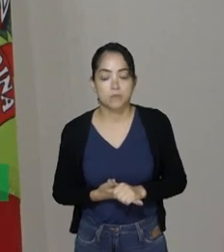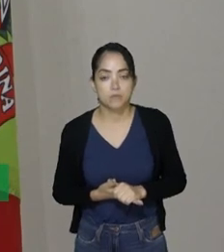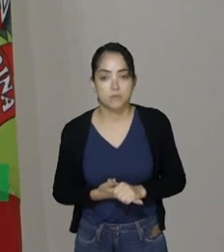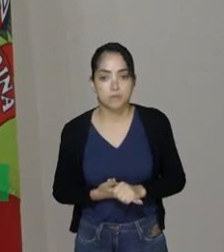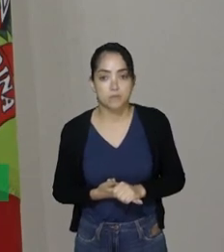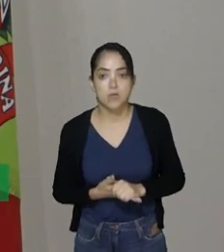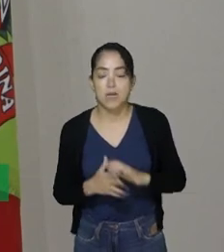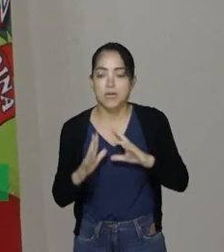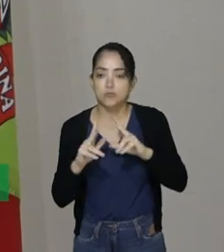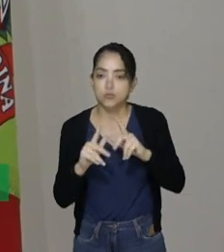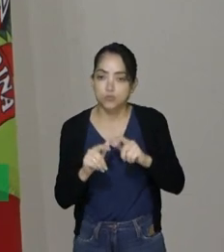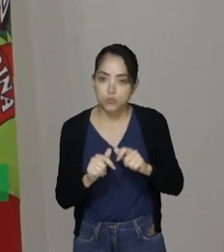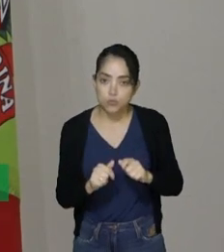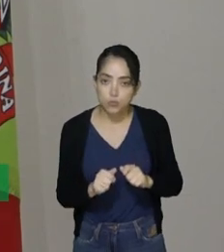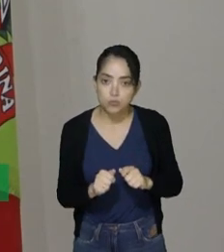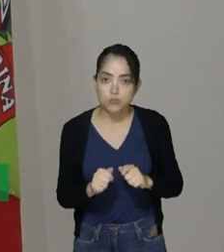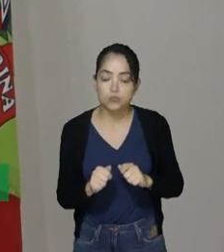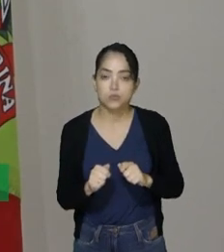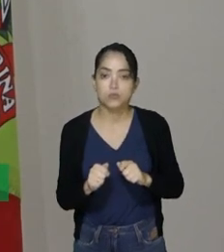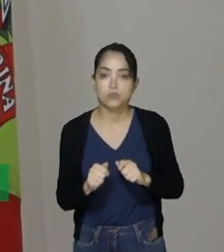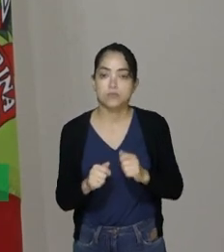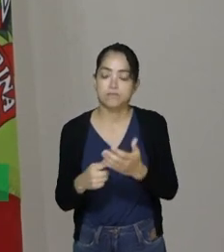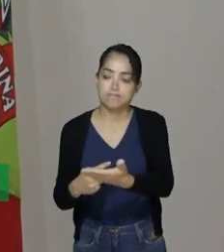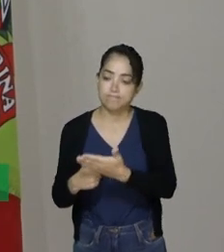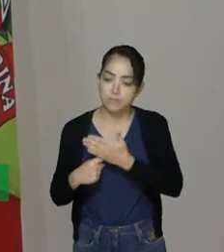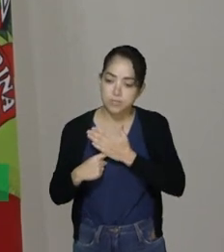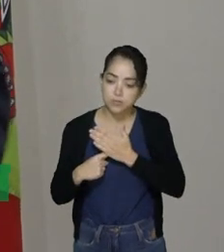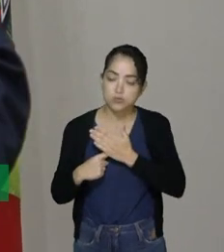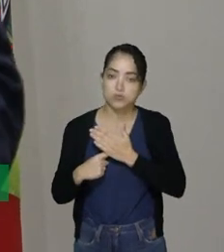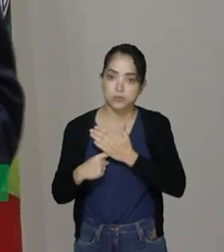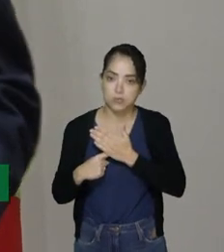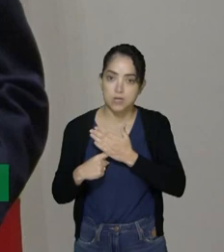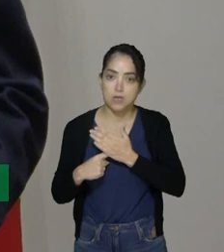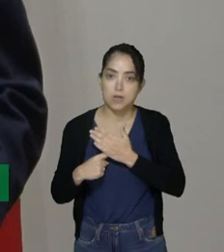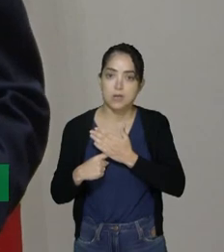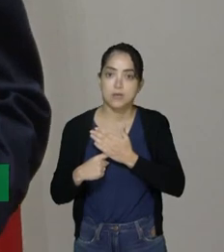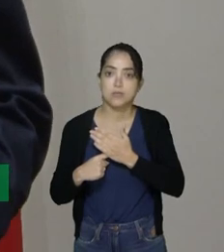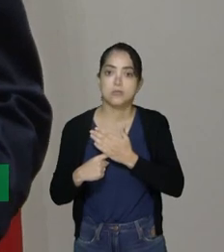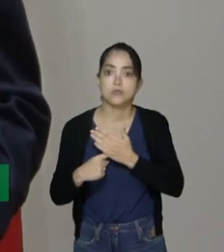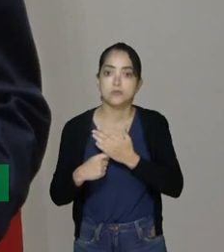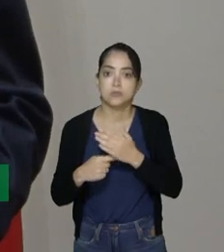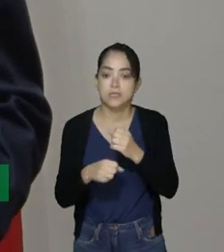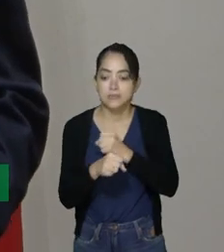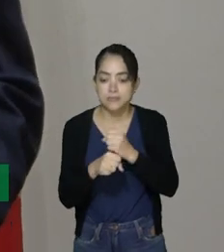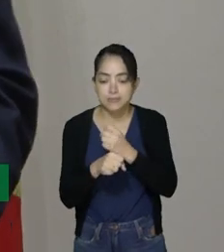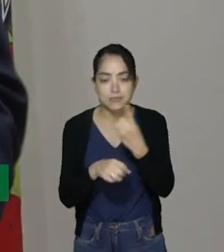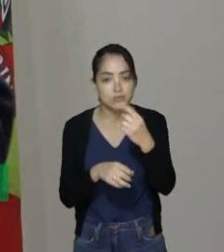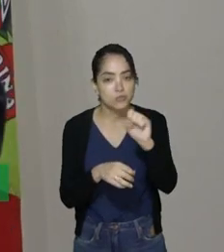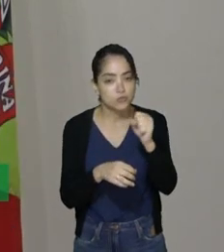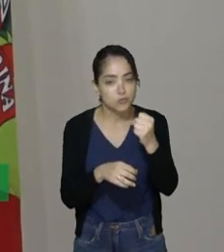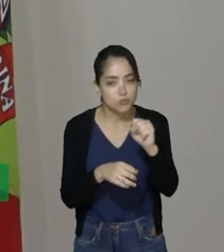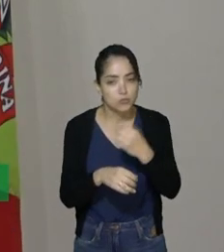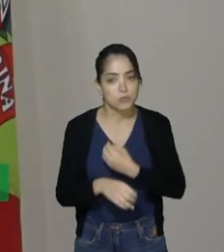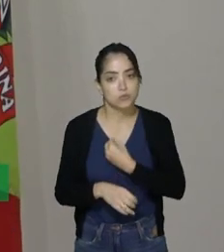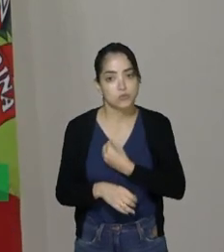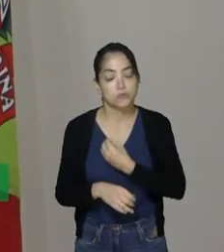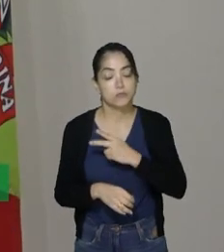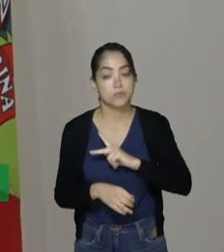a todos aqueles que me ajudaram nessa trajetória de 18 anos de vida pública,